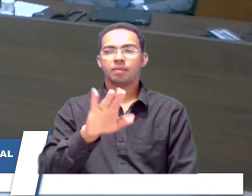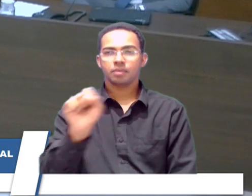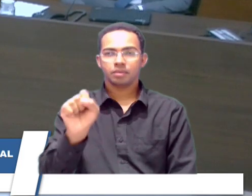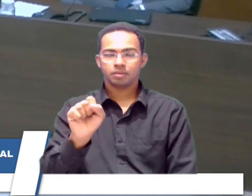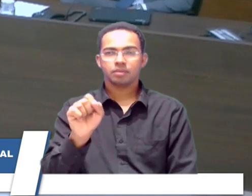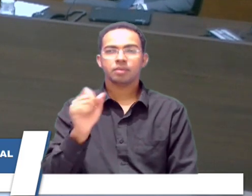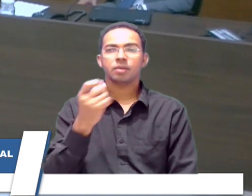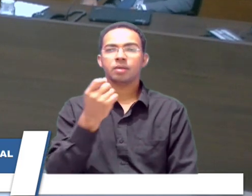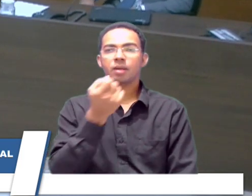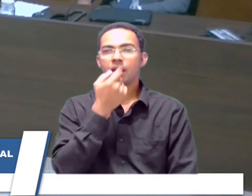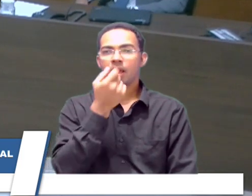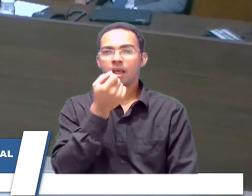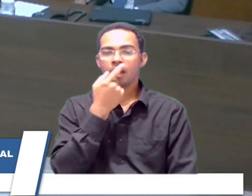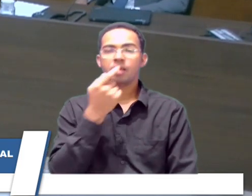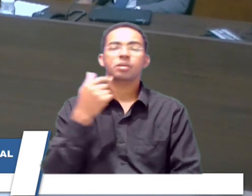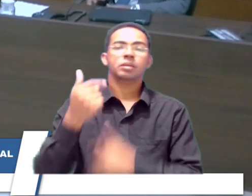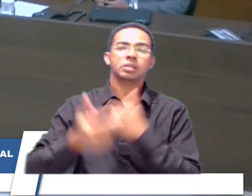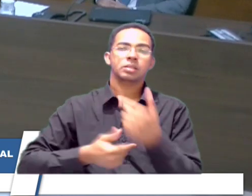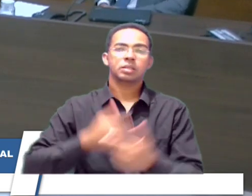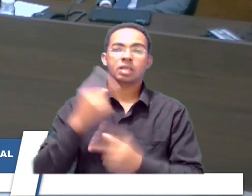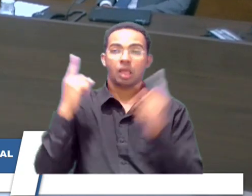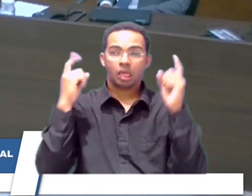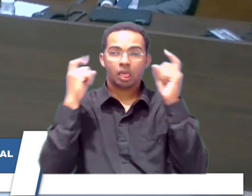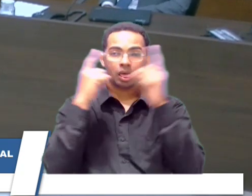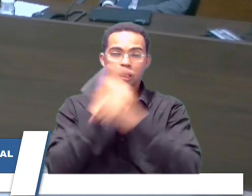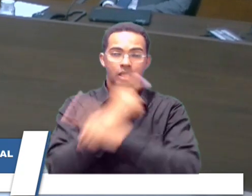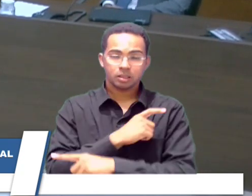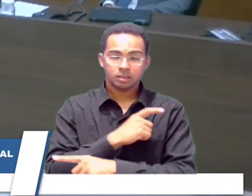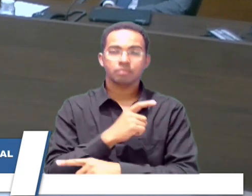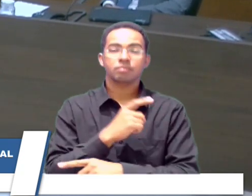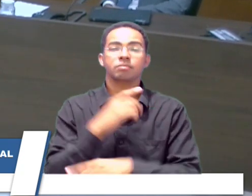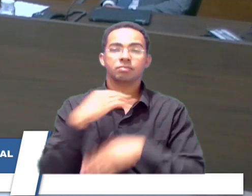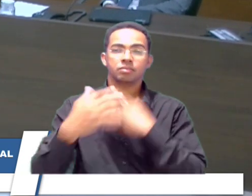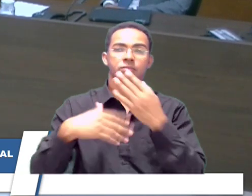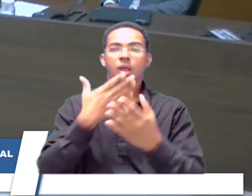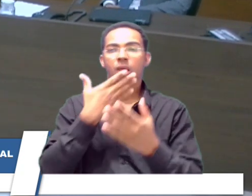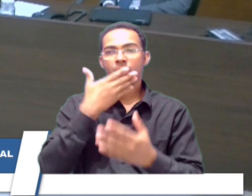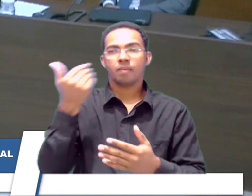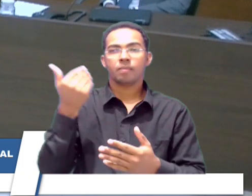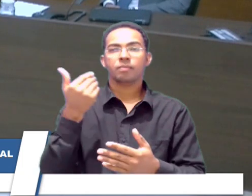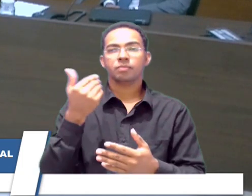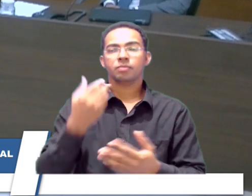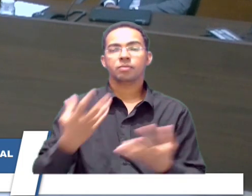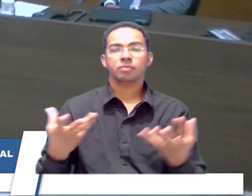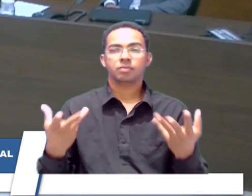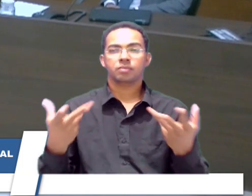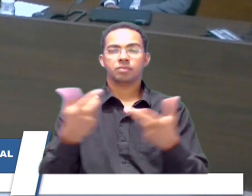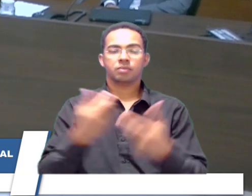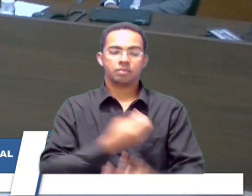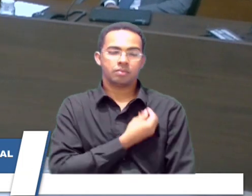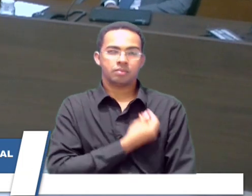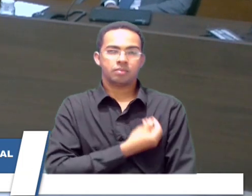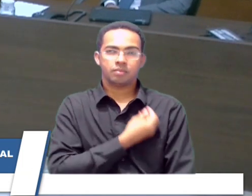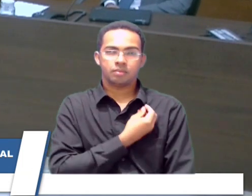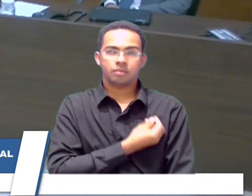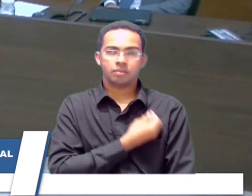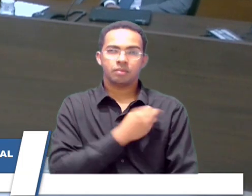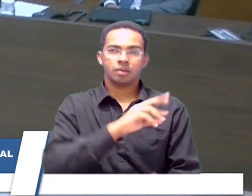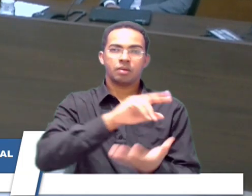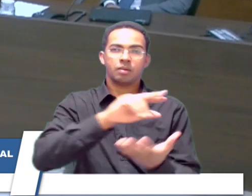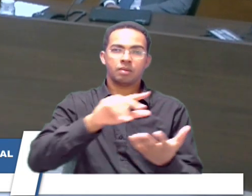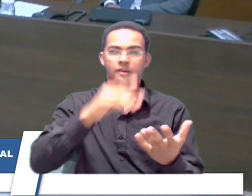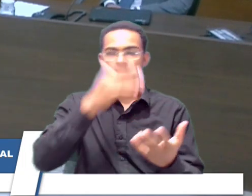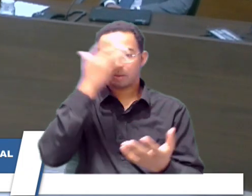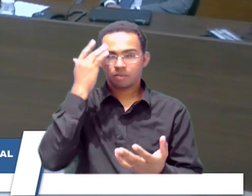o trabalho que tem sido desenvolvido na melhoria de qualidade de vida de várias pessoas que